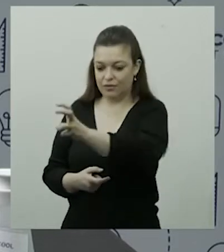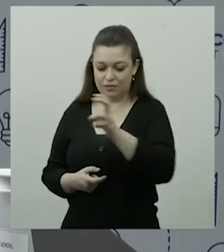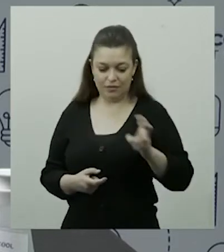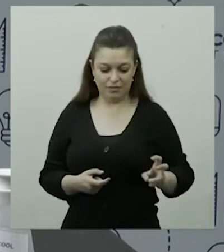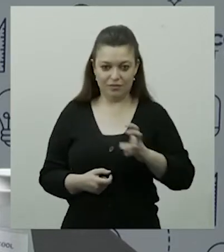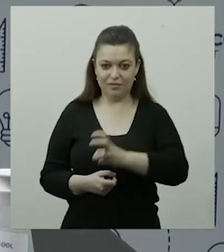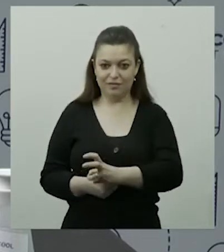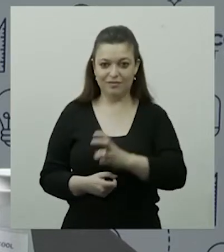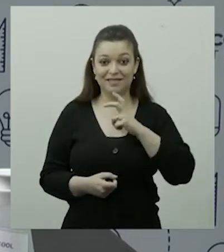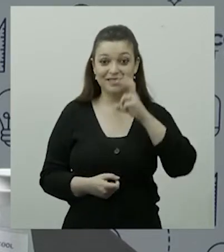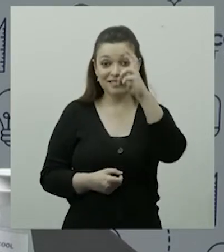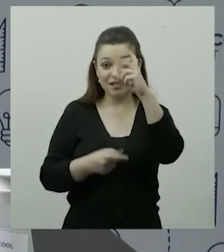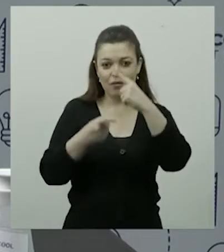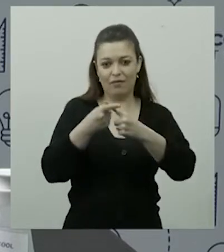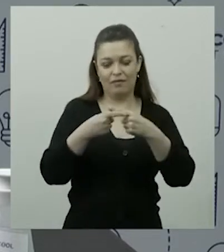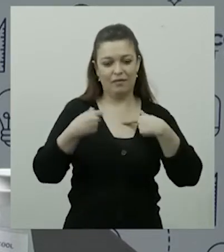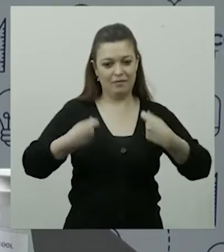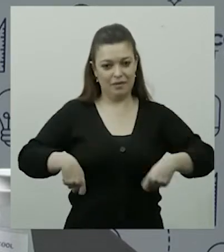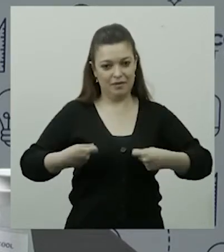Então,